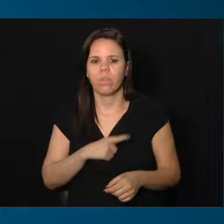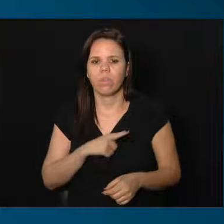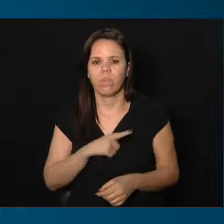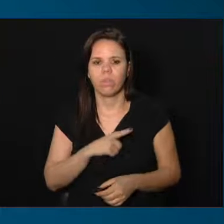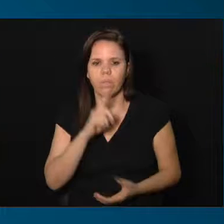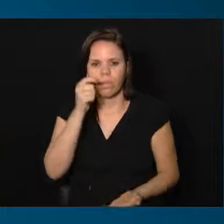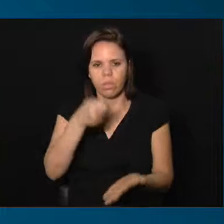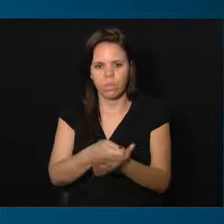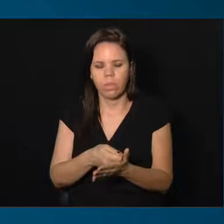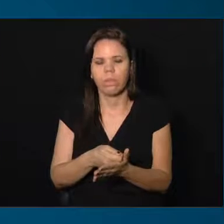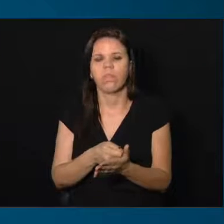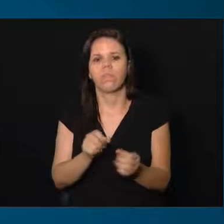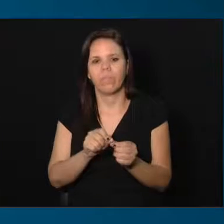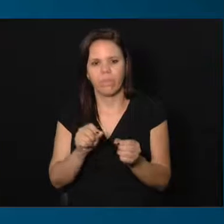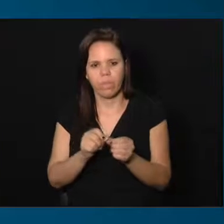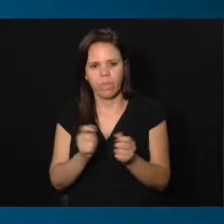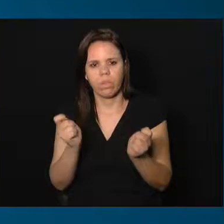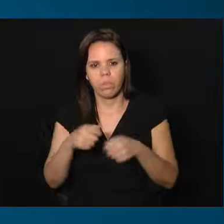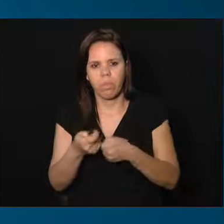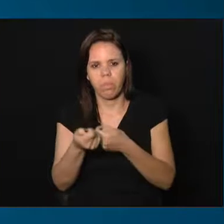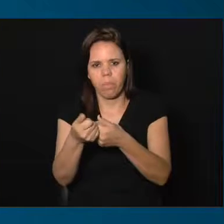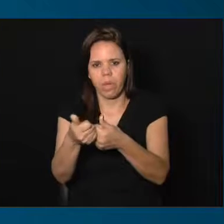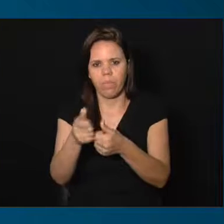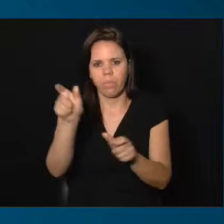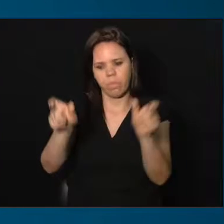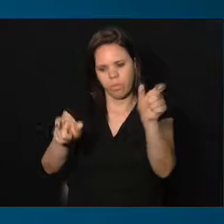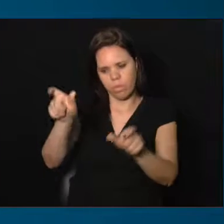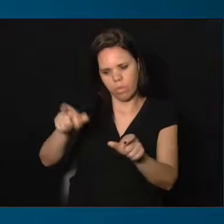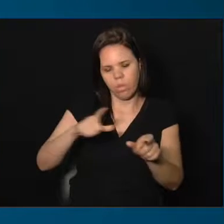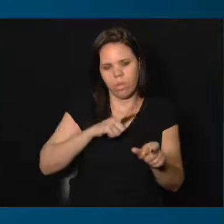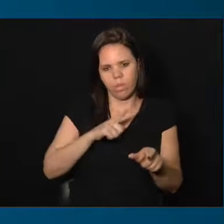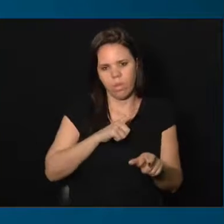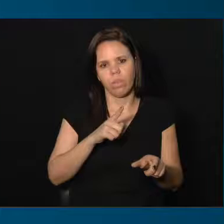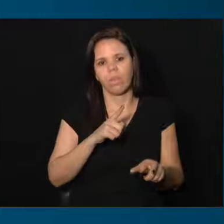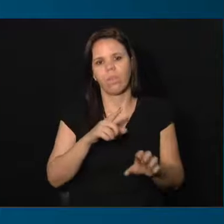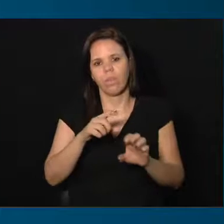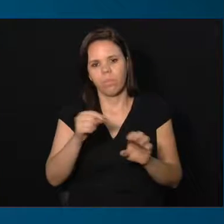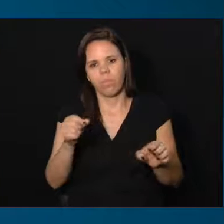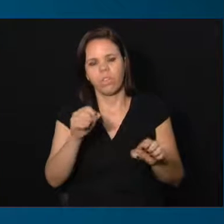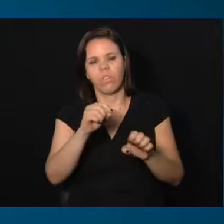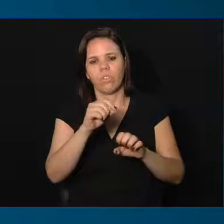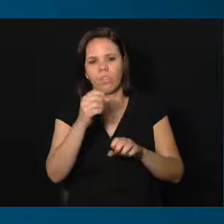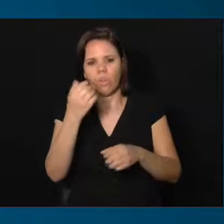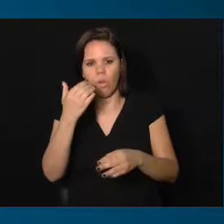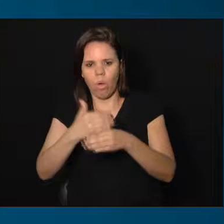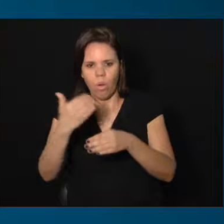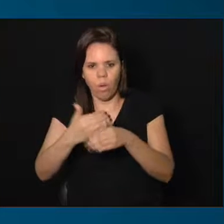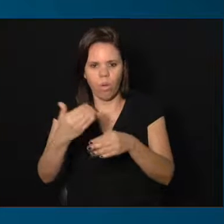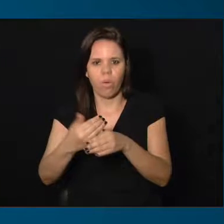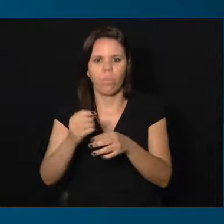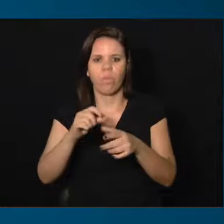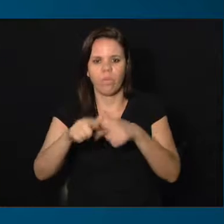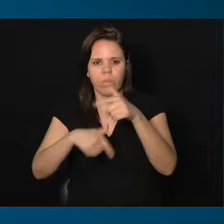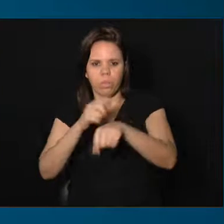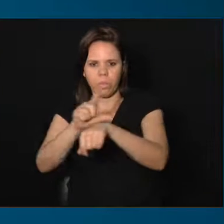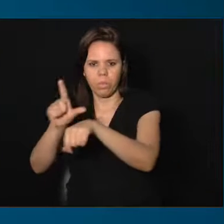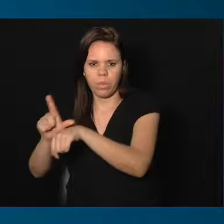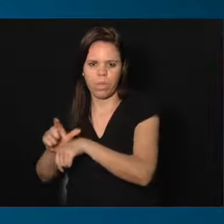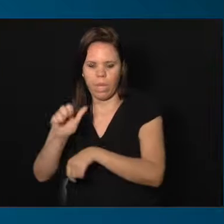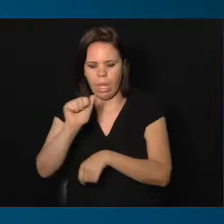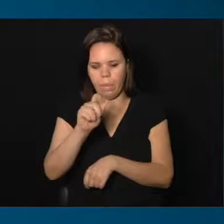estabelece medidas compensatórias a quem realizar empreendimento, obras ou atividades em área de